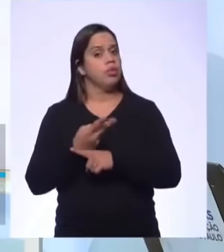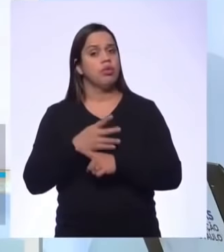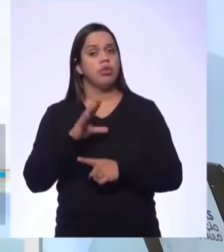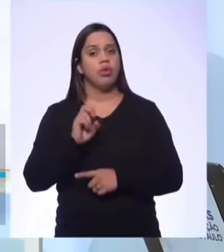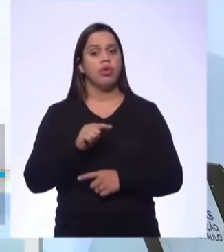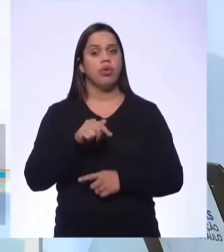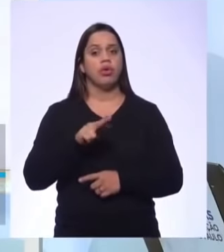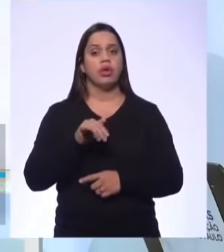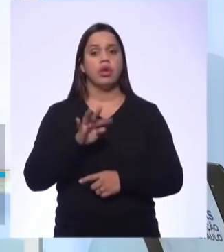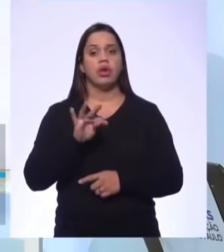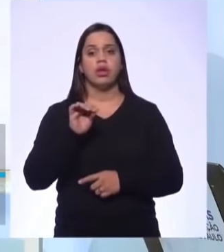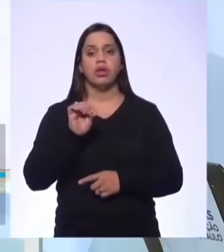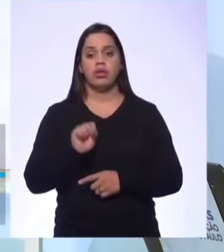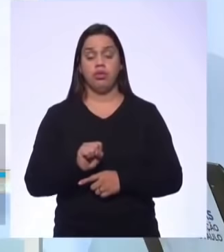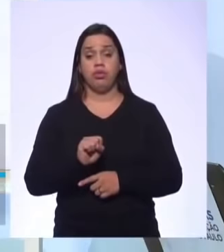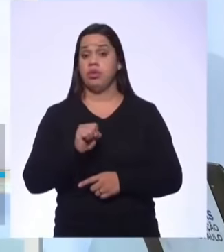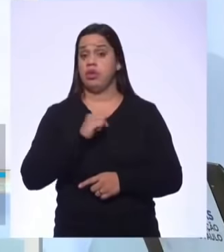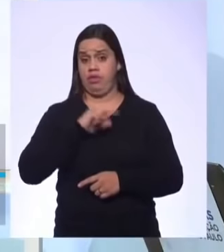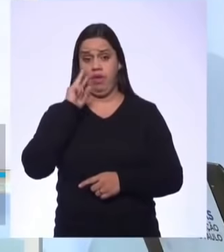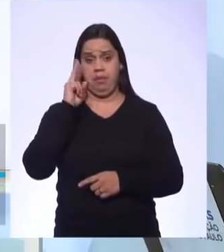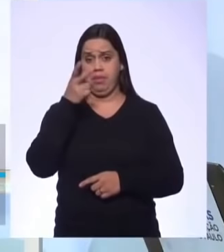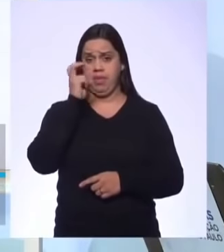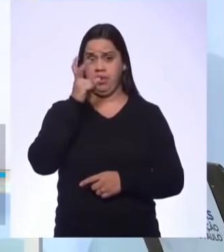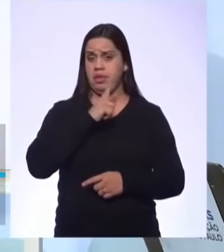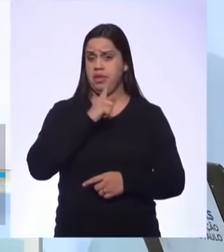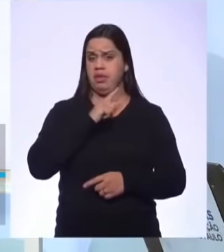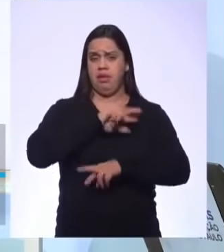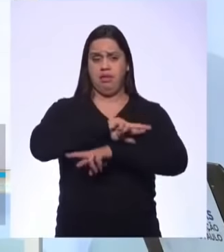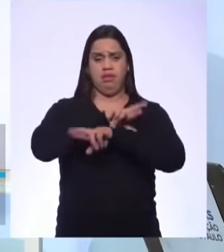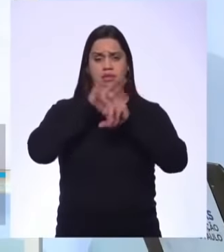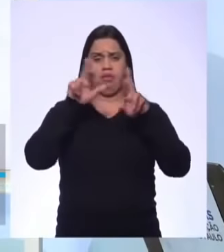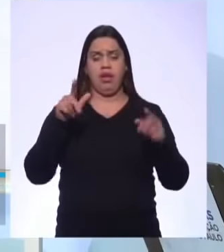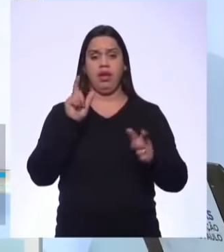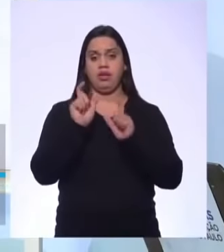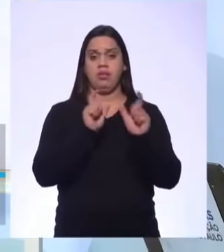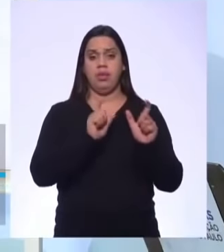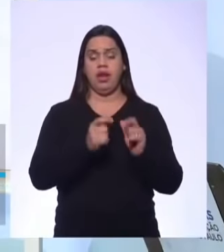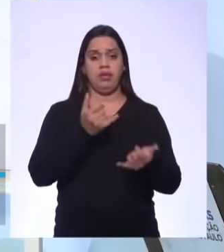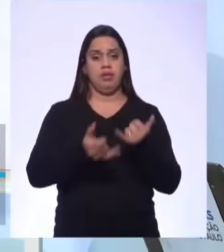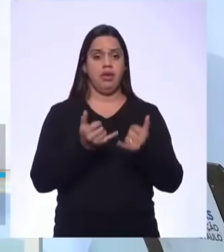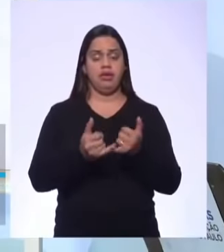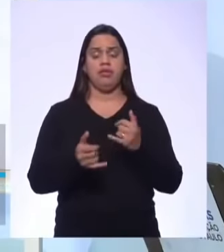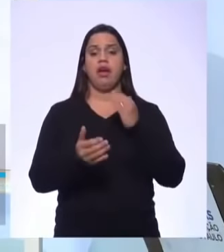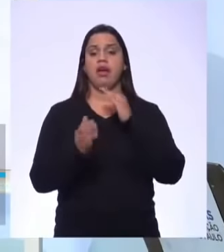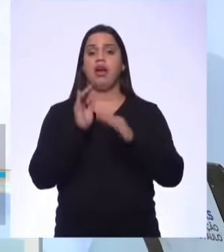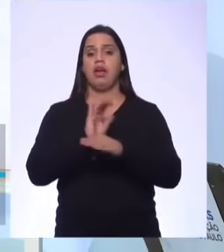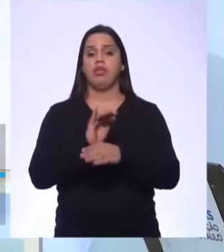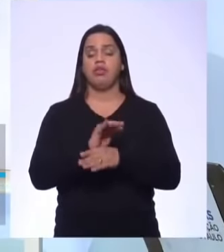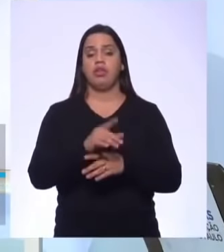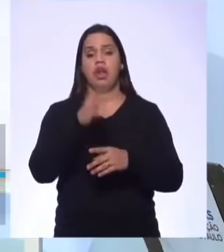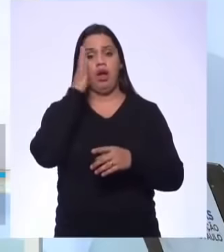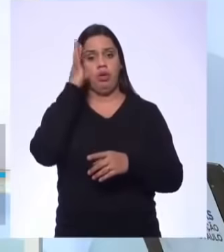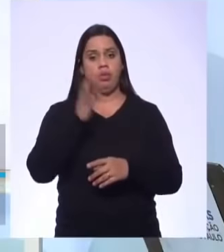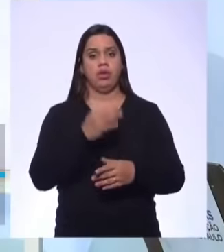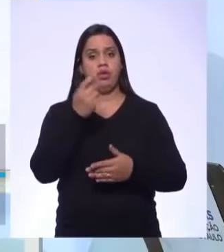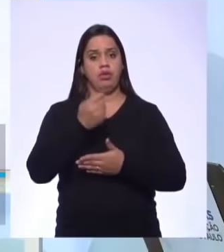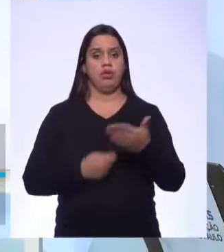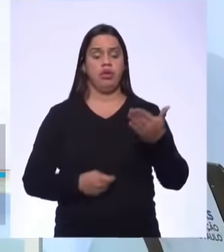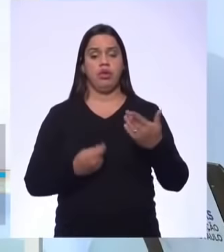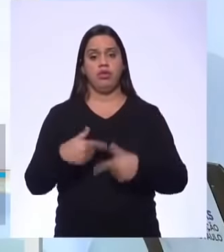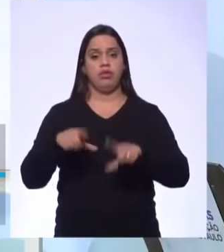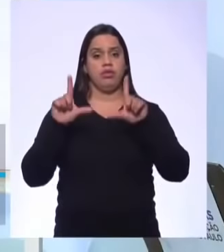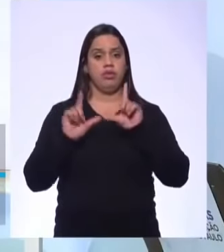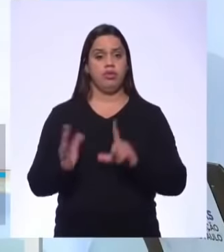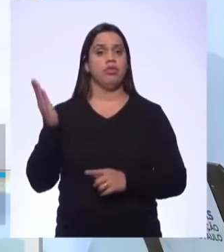você vai verificar que existem um monte de palavras parecidas e que vai te ajudar a compreender o texto. Então, vai lá, coloca ali, por